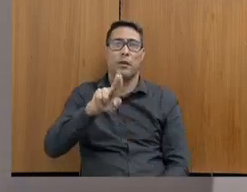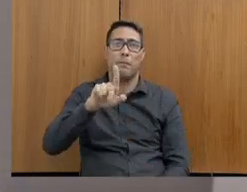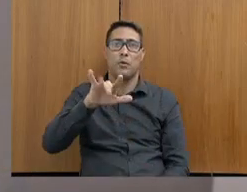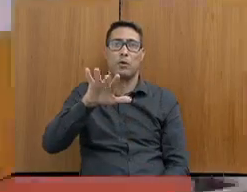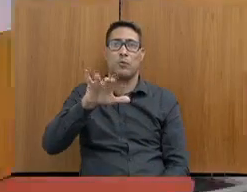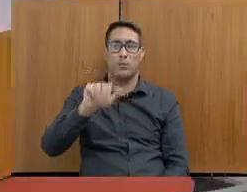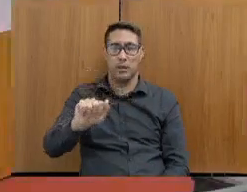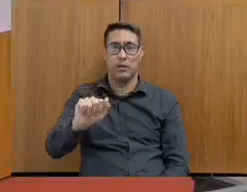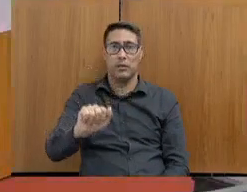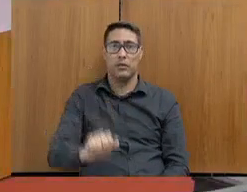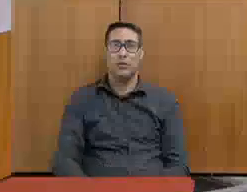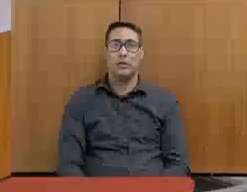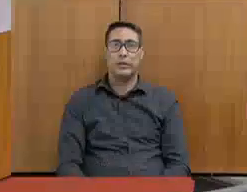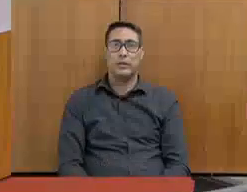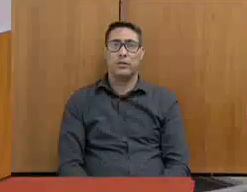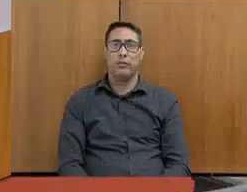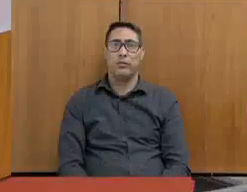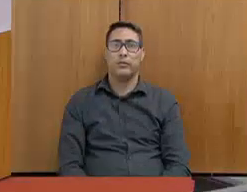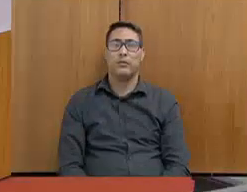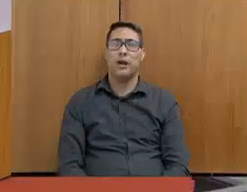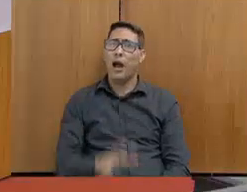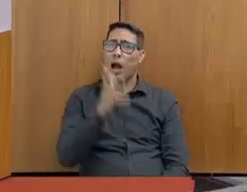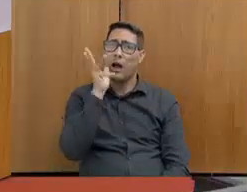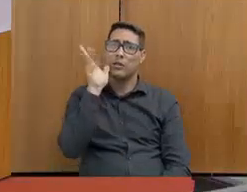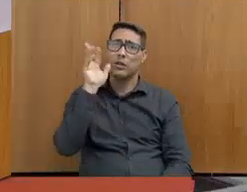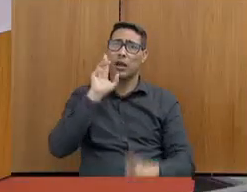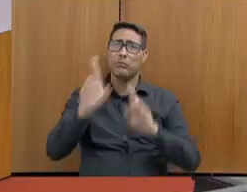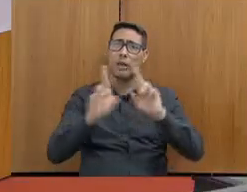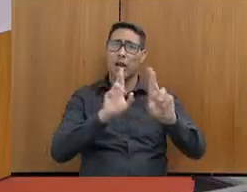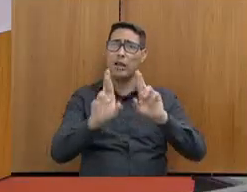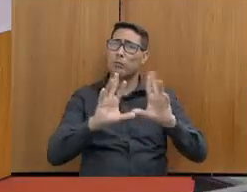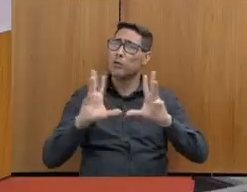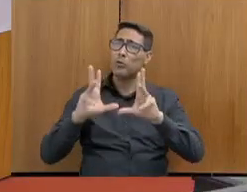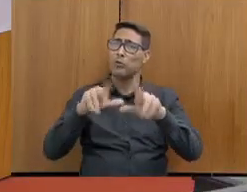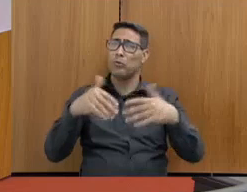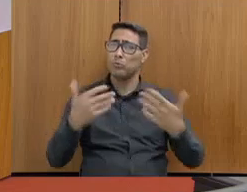acho que respondi a todos né deputado